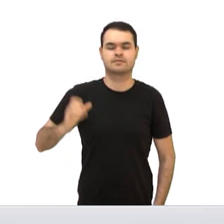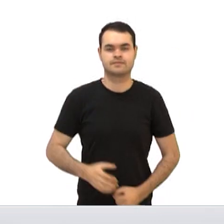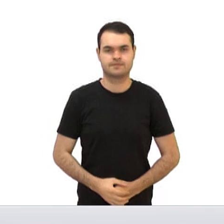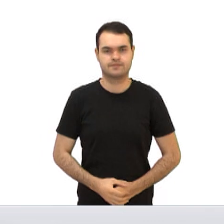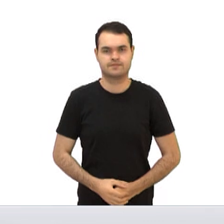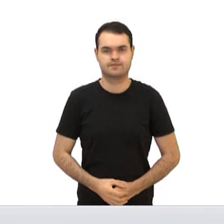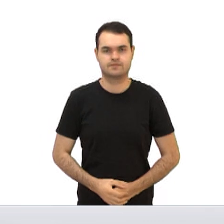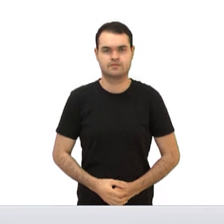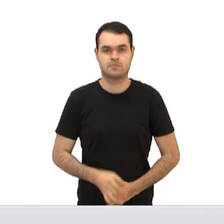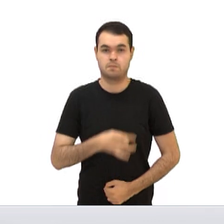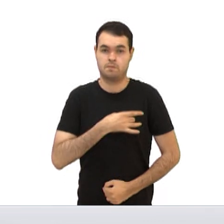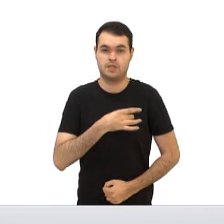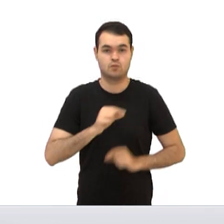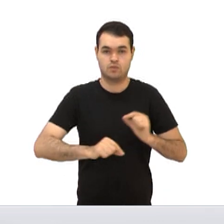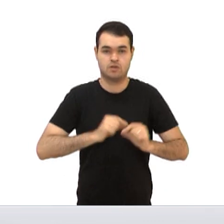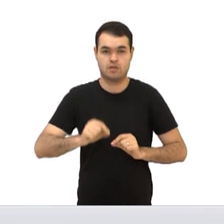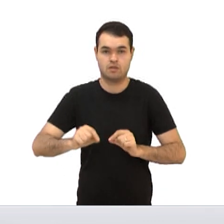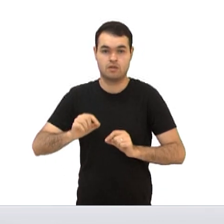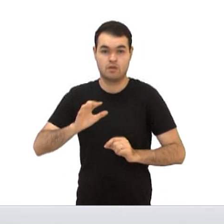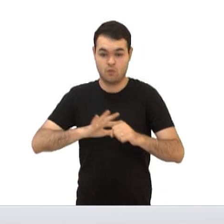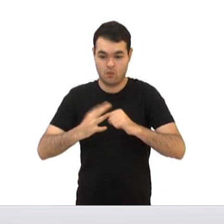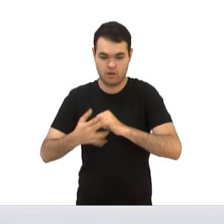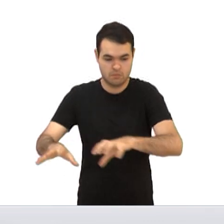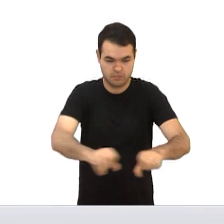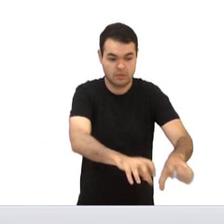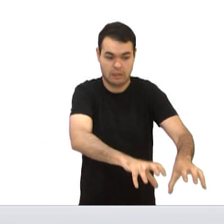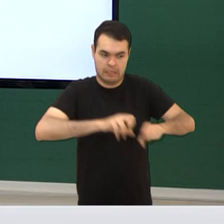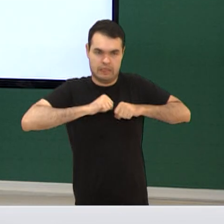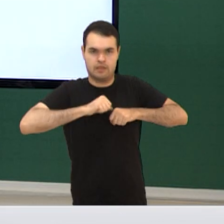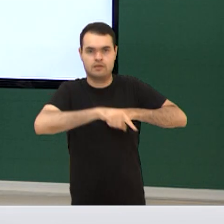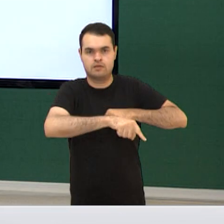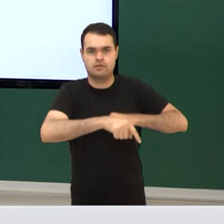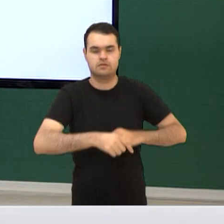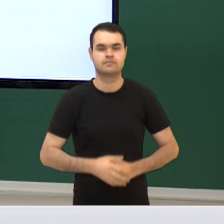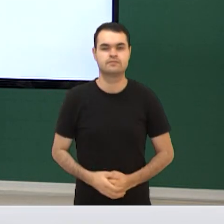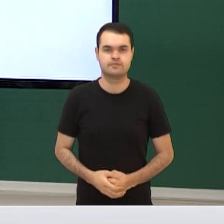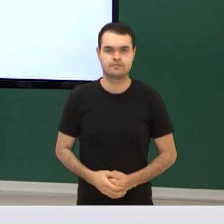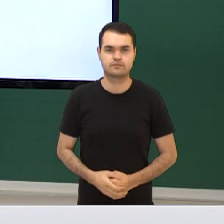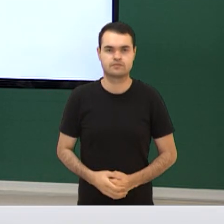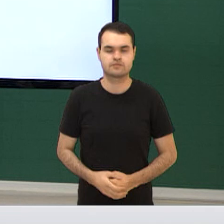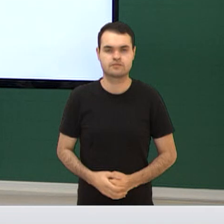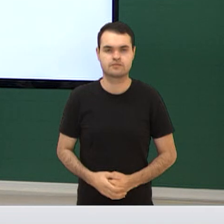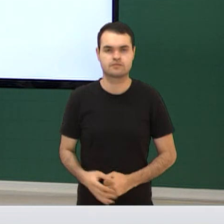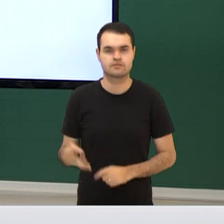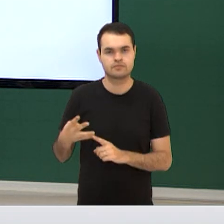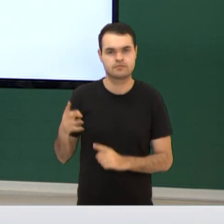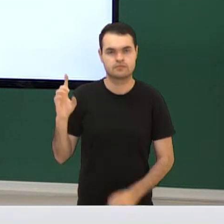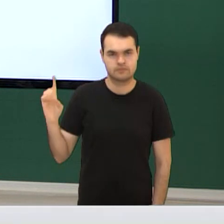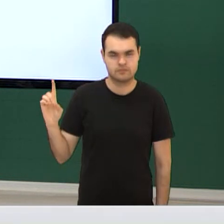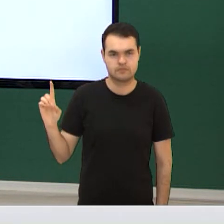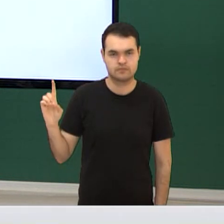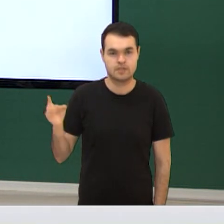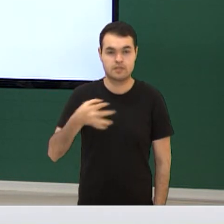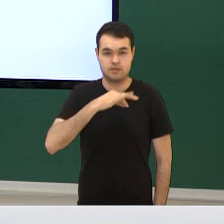lá para as opções? Então, de acordo com a reportagem, são justificativas para o abandono de